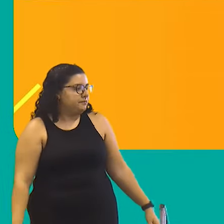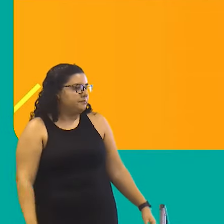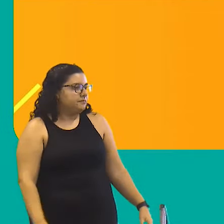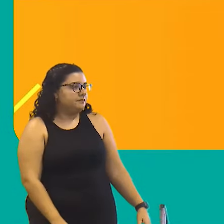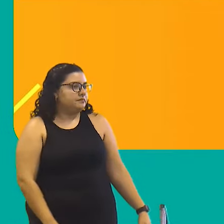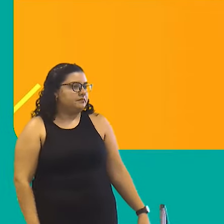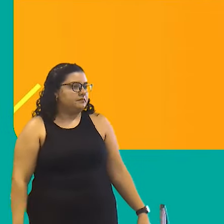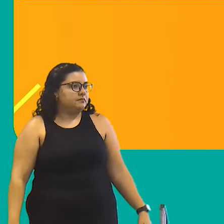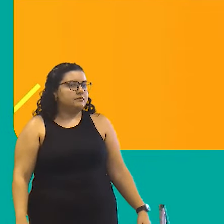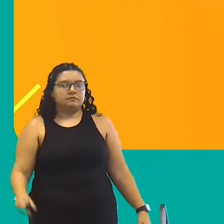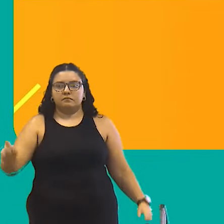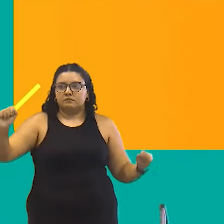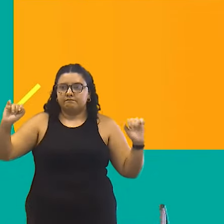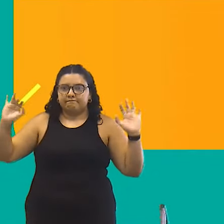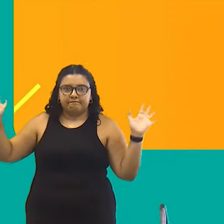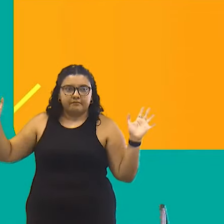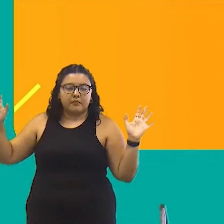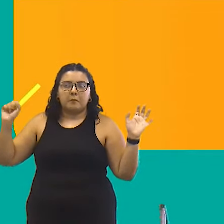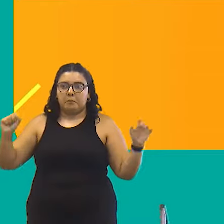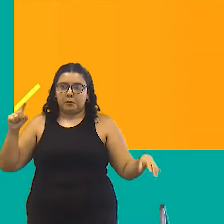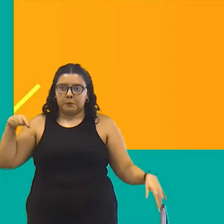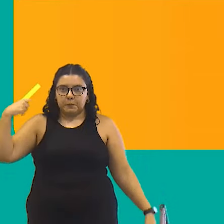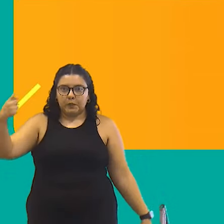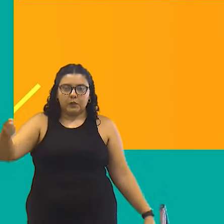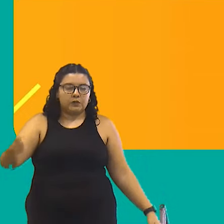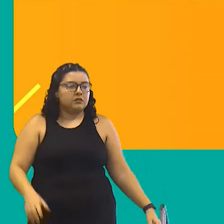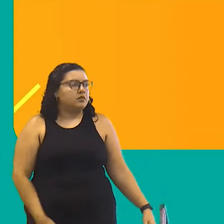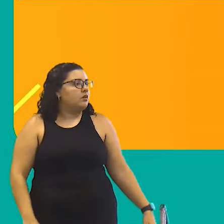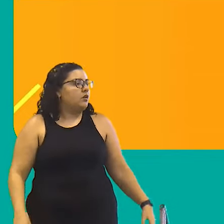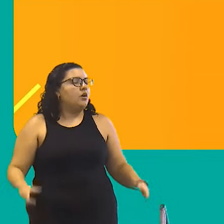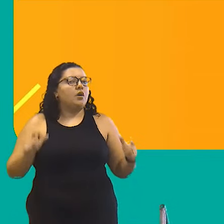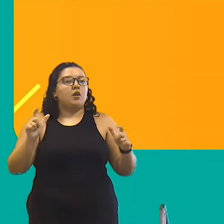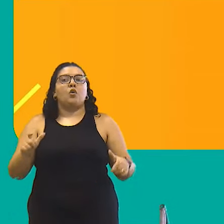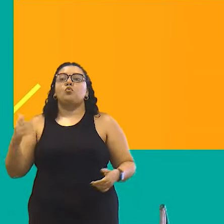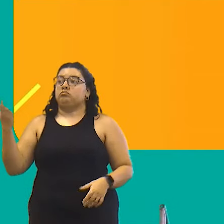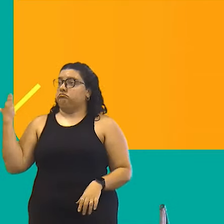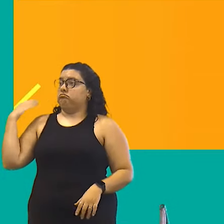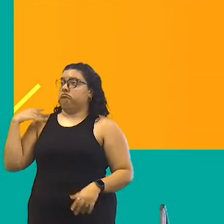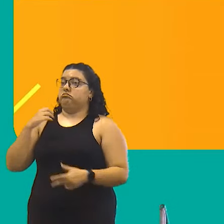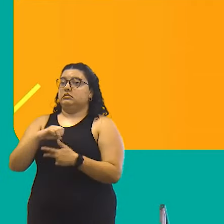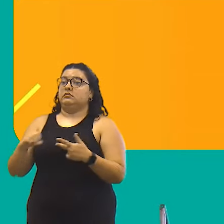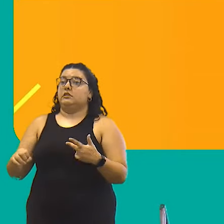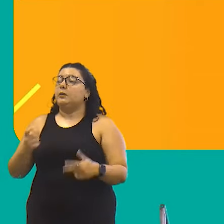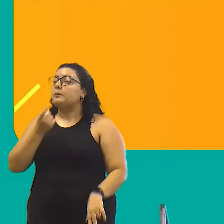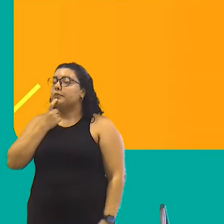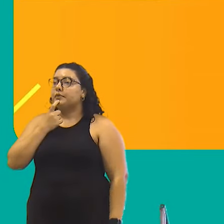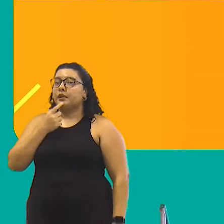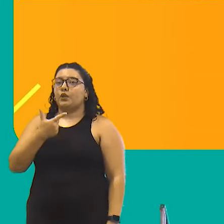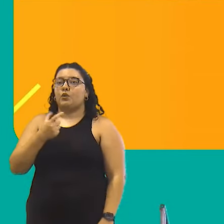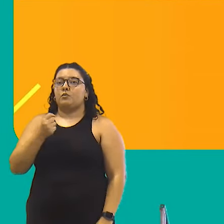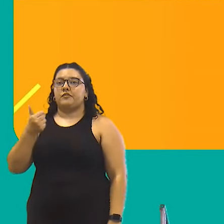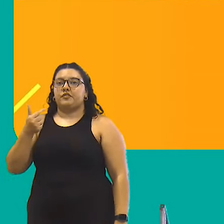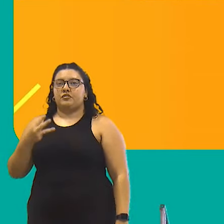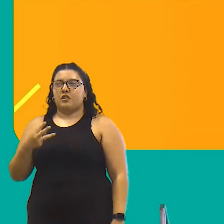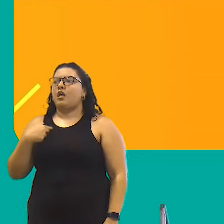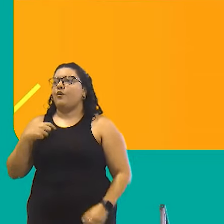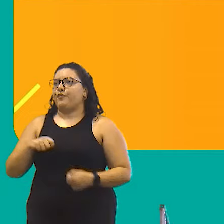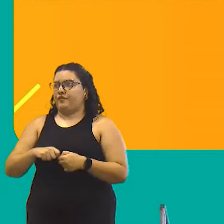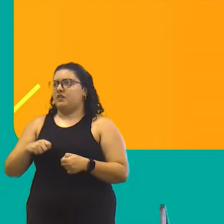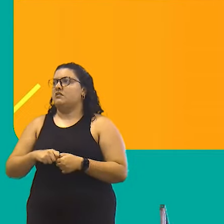essa daí? Podemos ir para a próxima? Você fala, Douglas, onde é que caiu essa? No último Enem. No último, eu não vi, eu